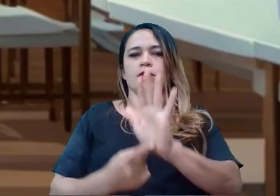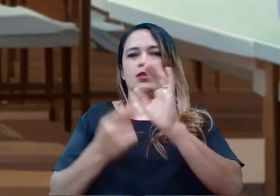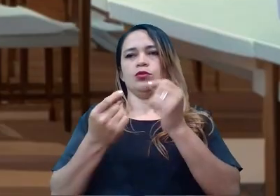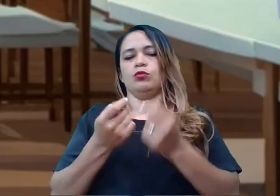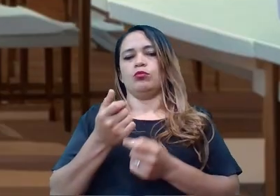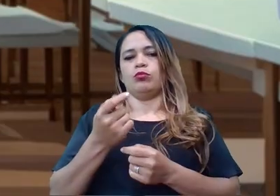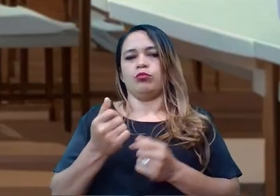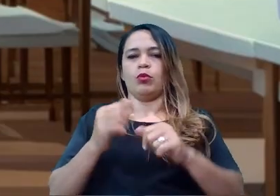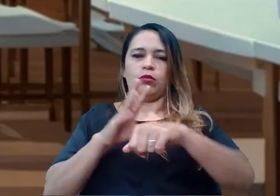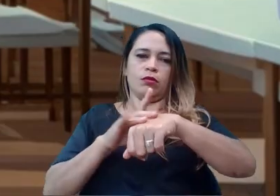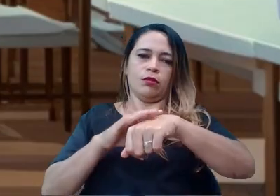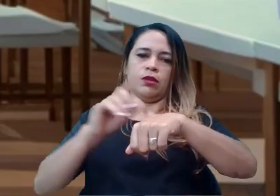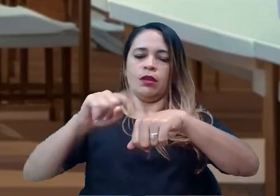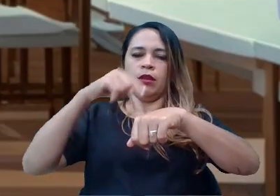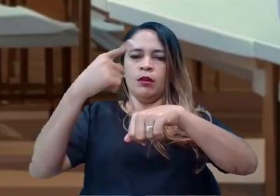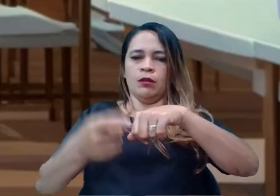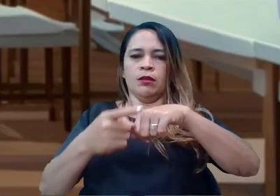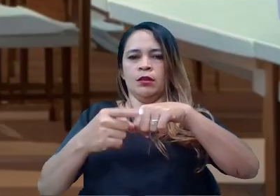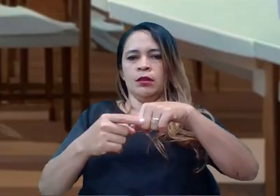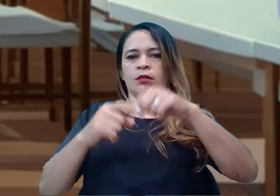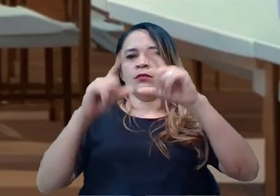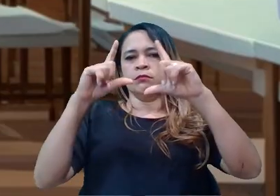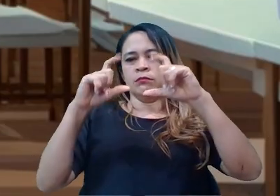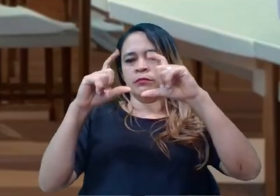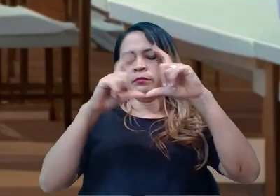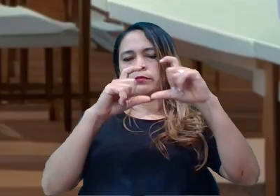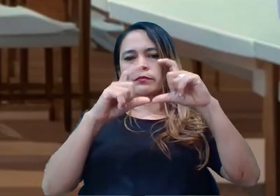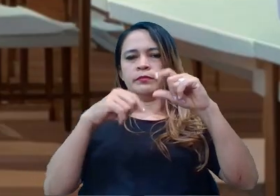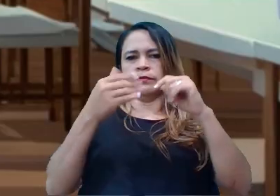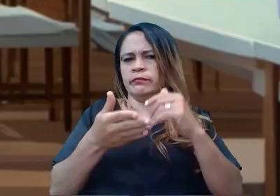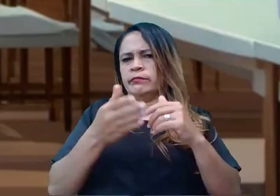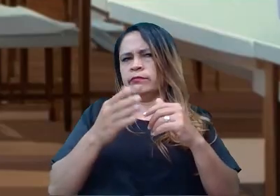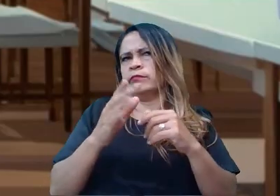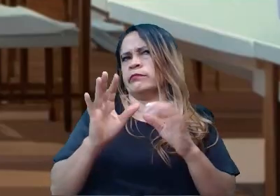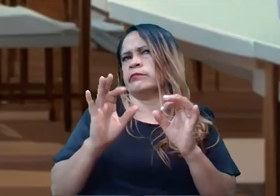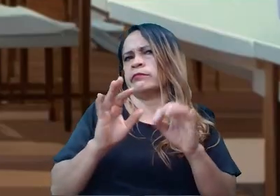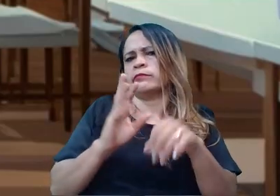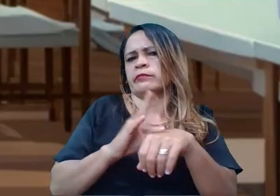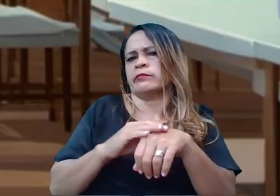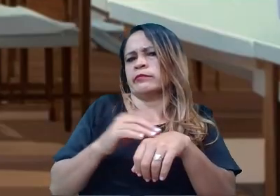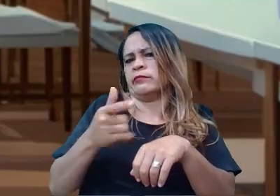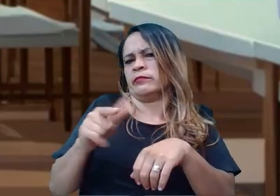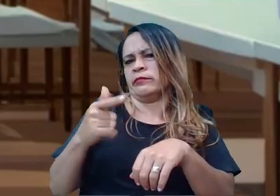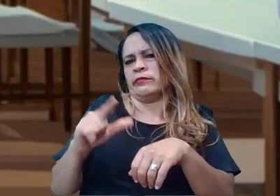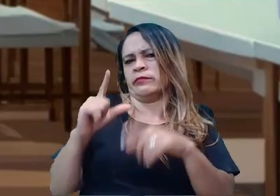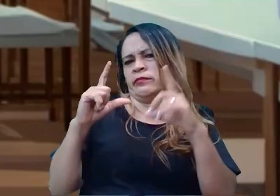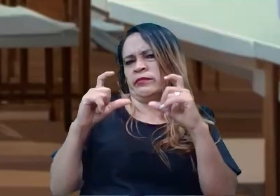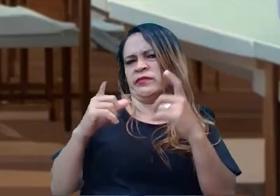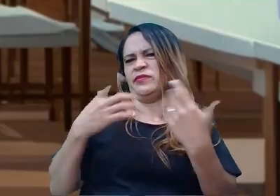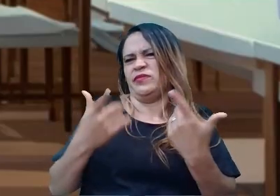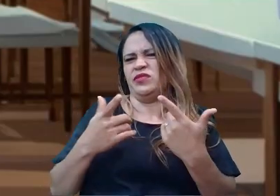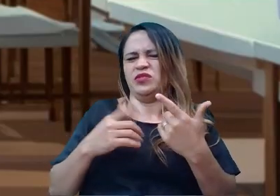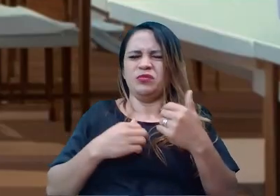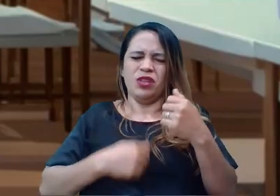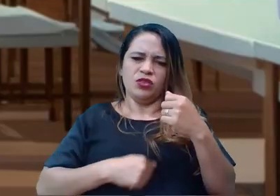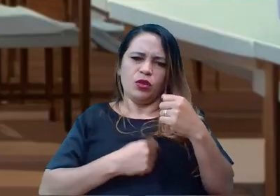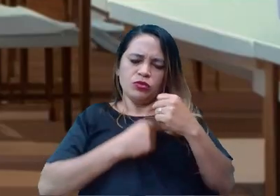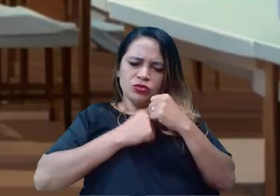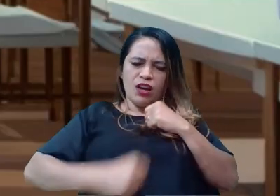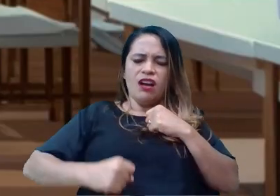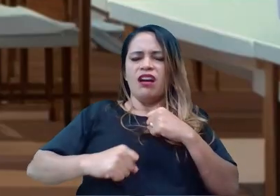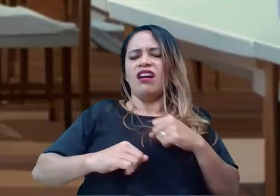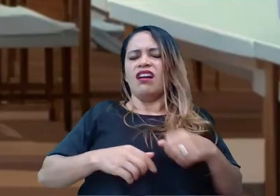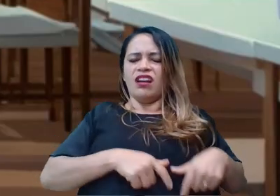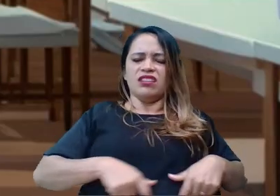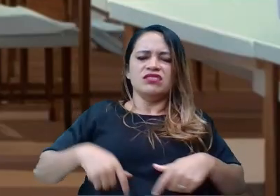da doença e logo em seguida a gente vai para fotos. Nessa doença não tem nada de foto, por quê? Porque o sintoma é diarreia, uma cólica, não tem foto